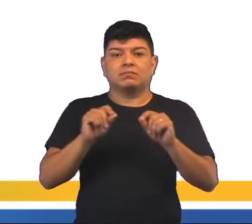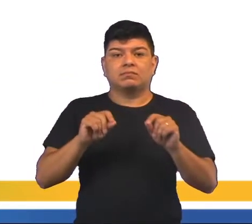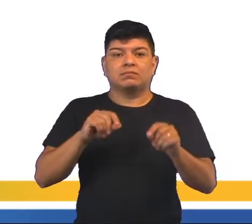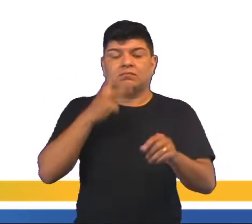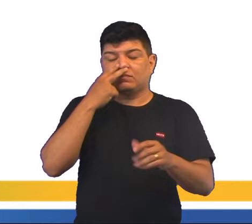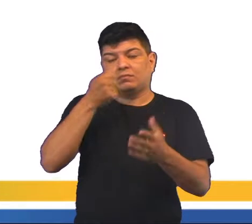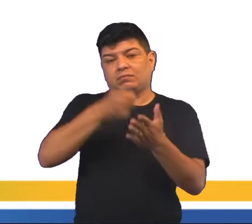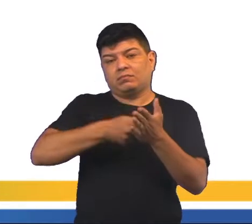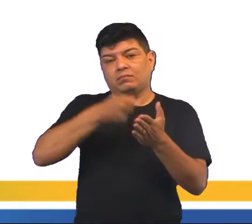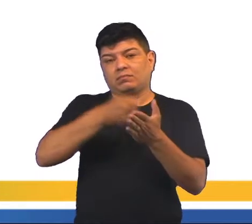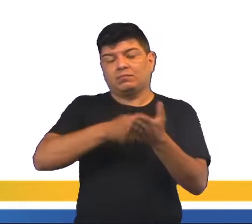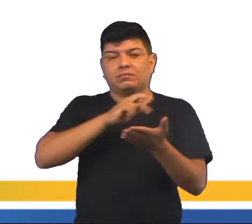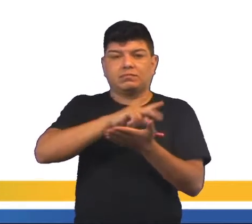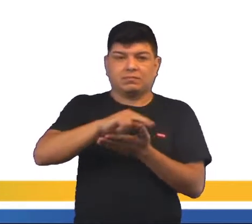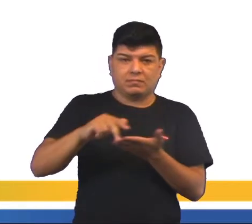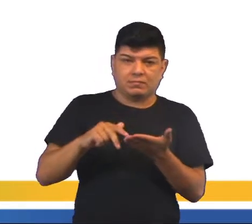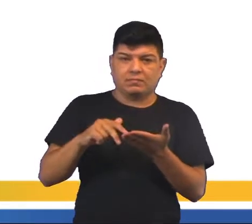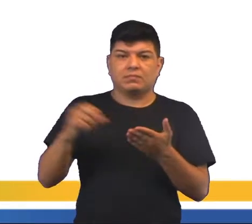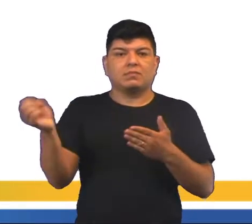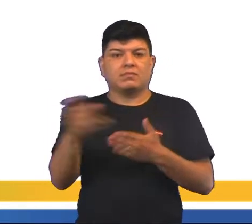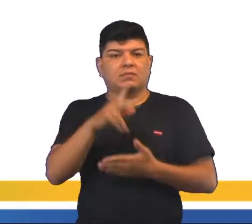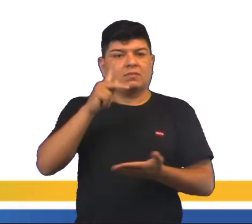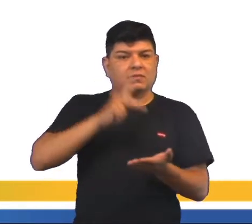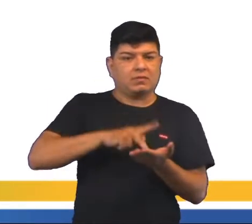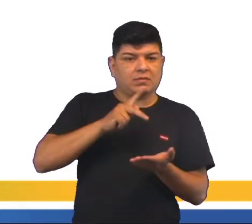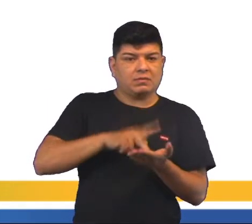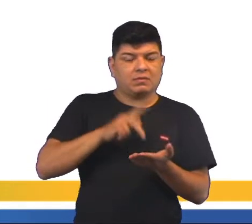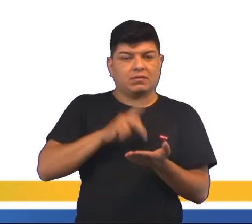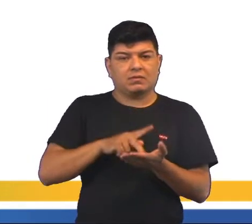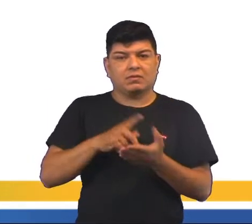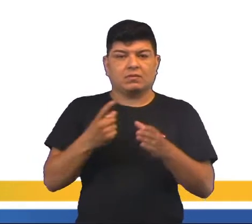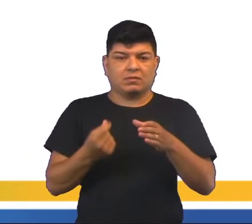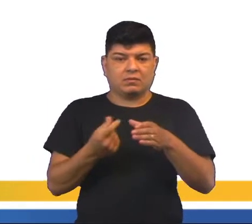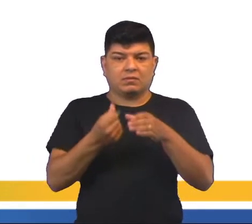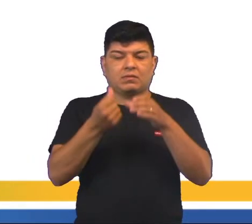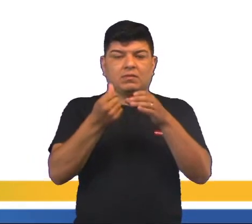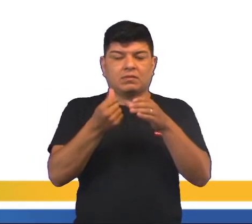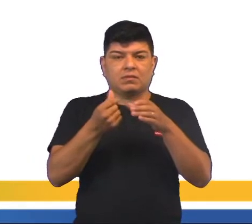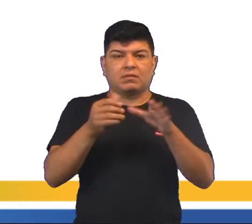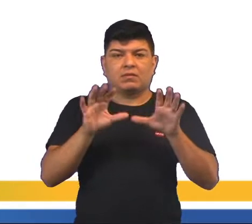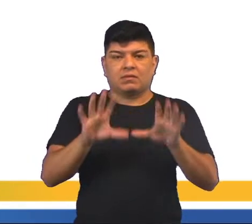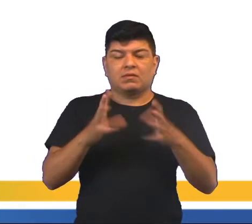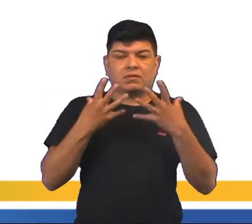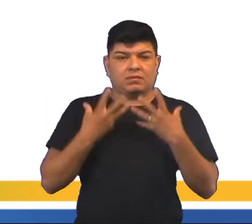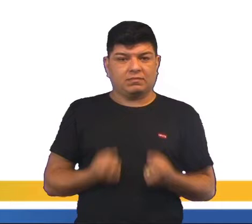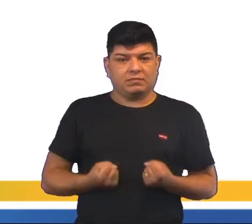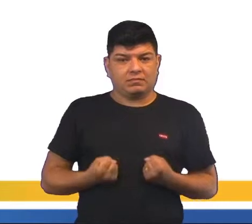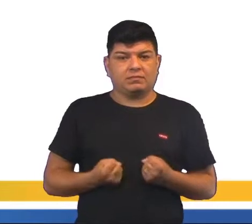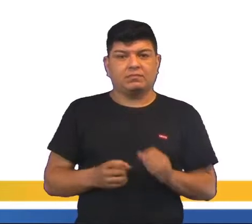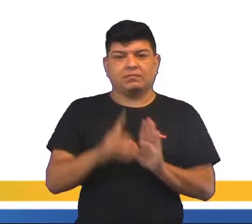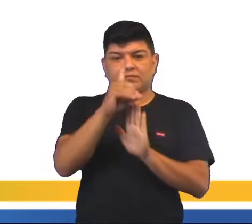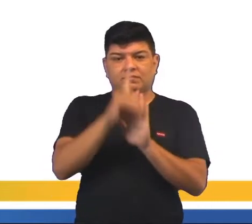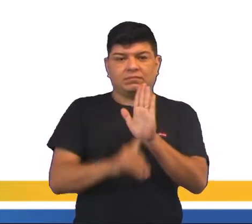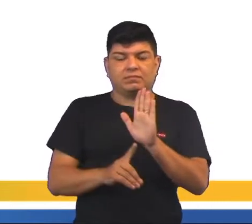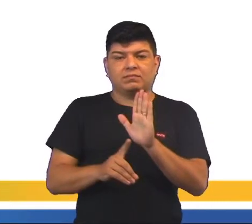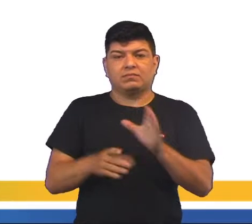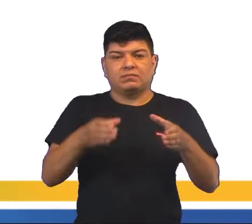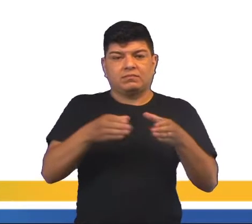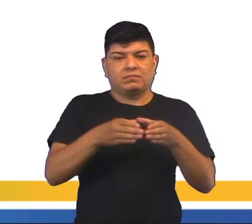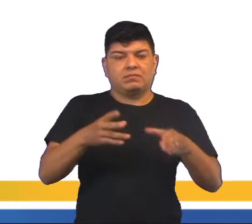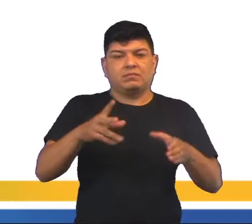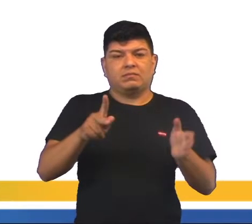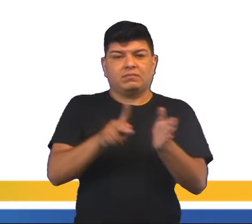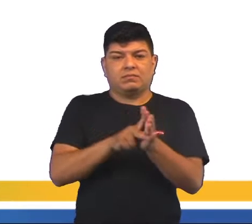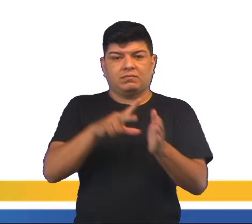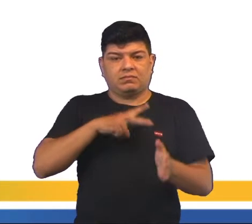vários pressupostos que compunham essa nova realidade oferecida pelo capitalismo. Aprovavam o direito à propriedade